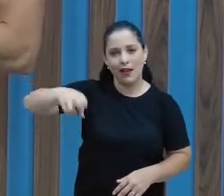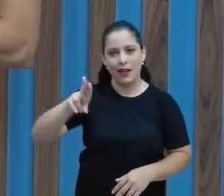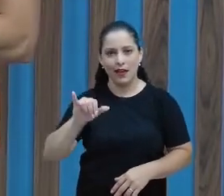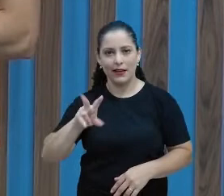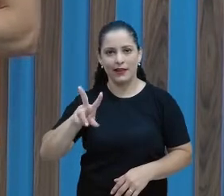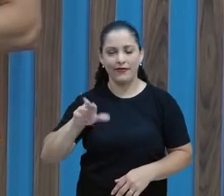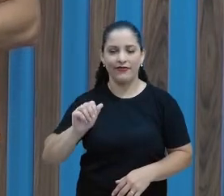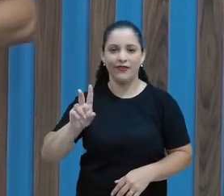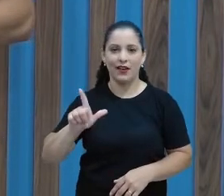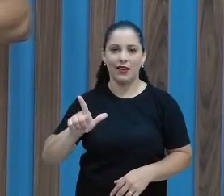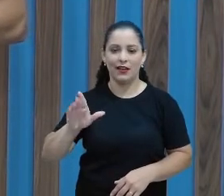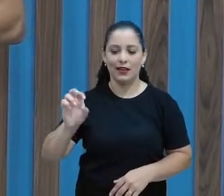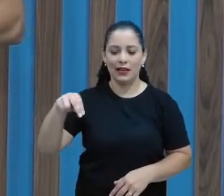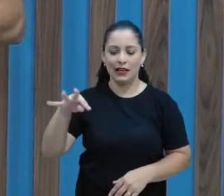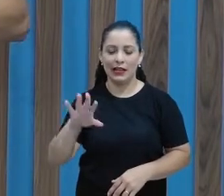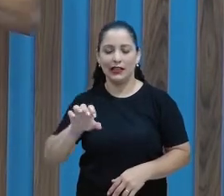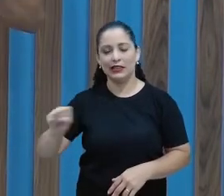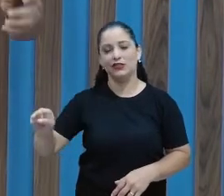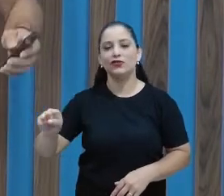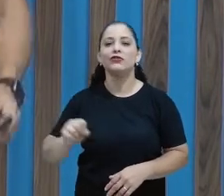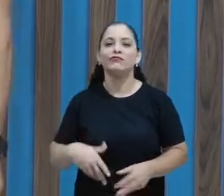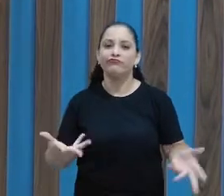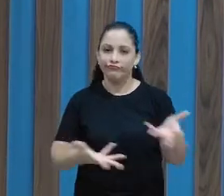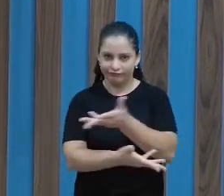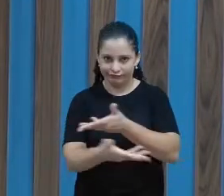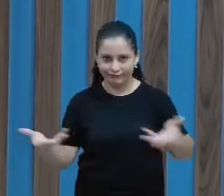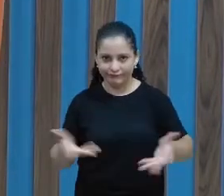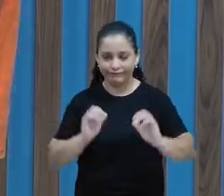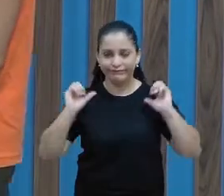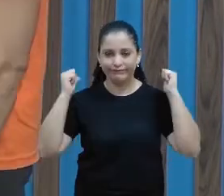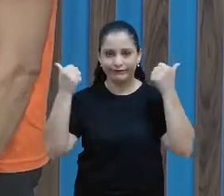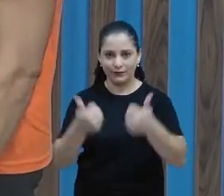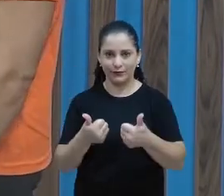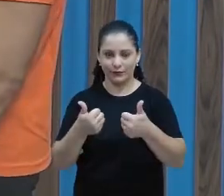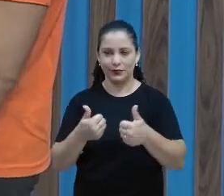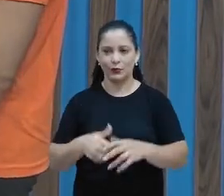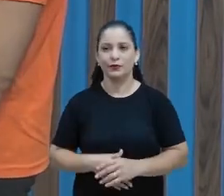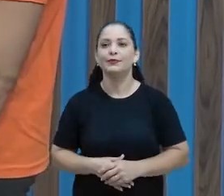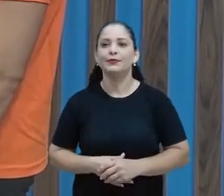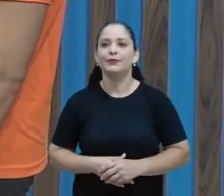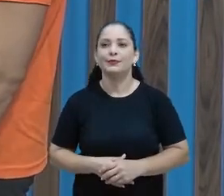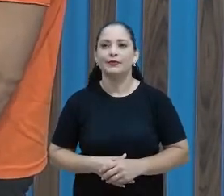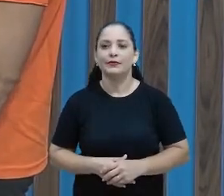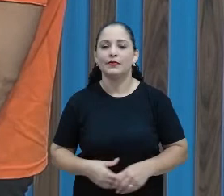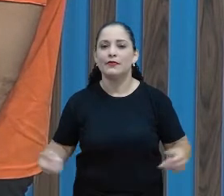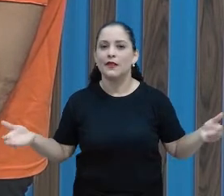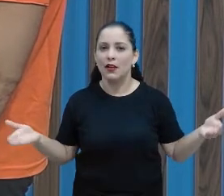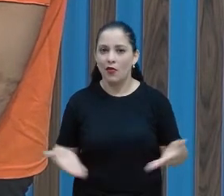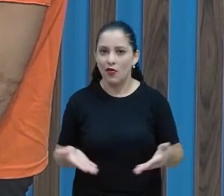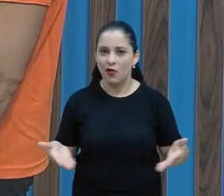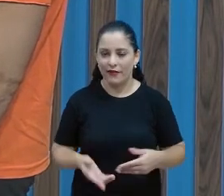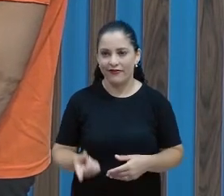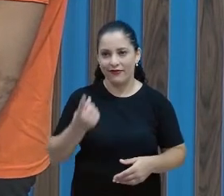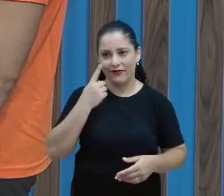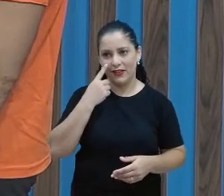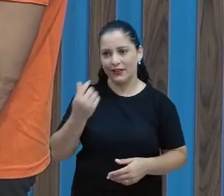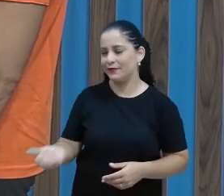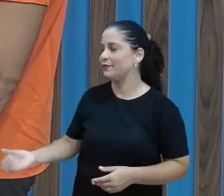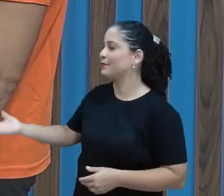eu coloquei aí, certo? Tranquilo aí, de boa. Se eu posso colocar aqui,